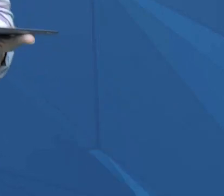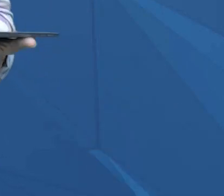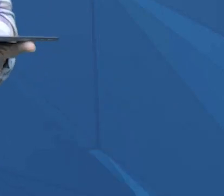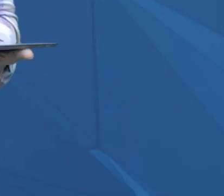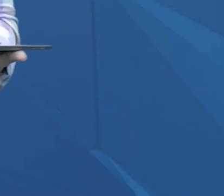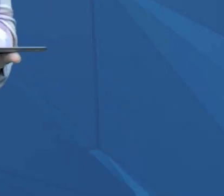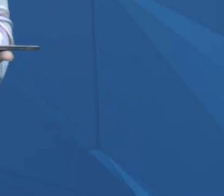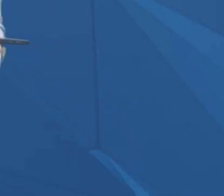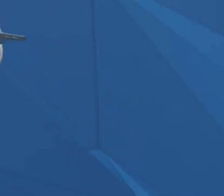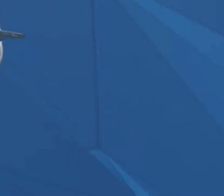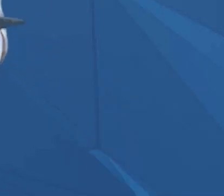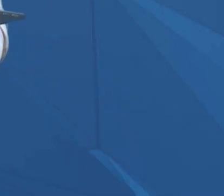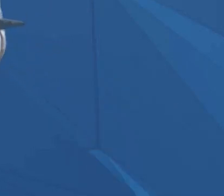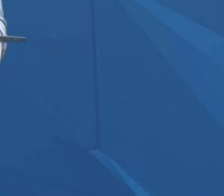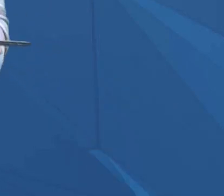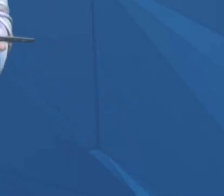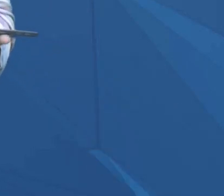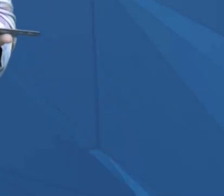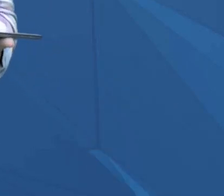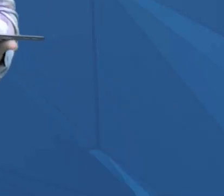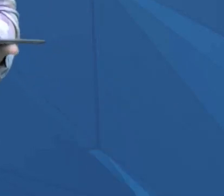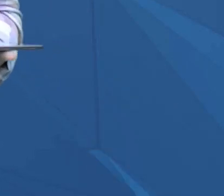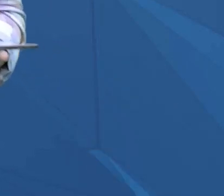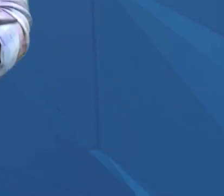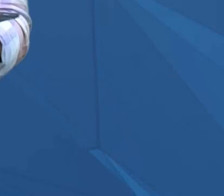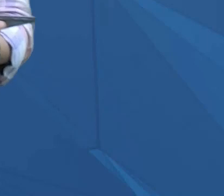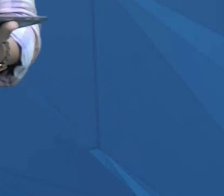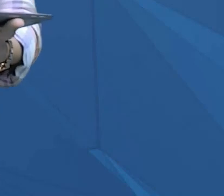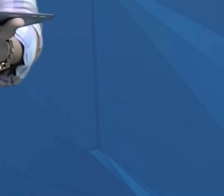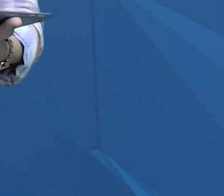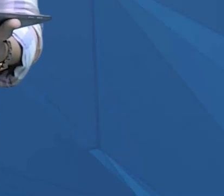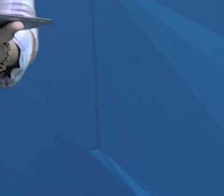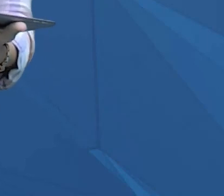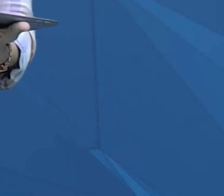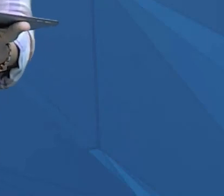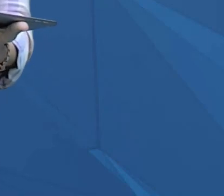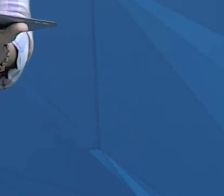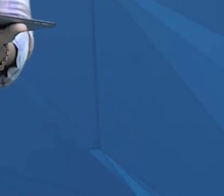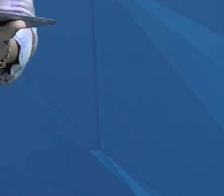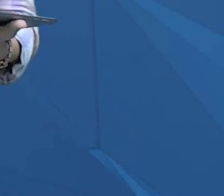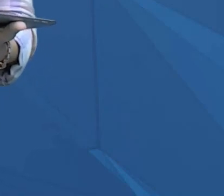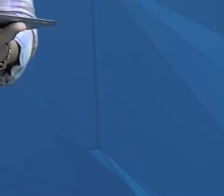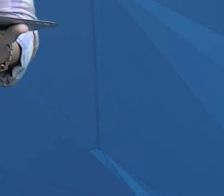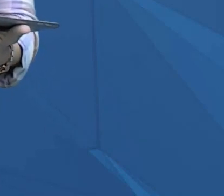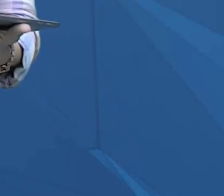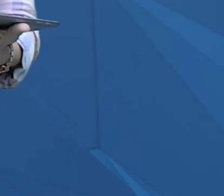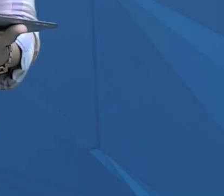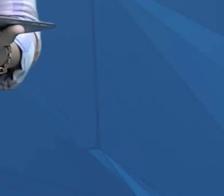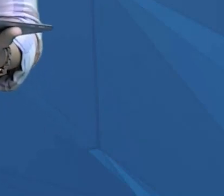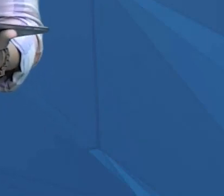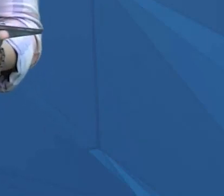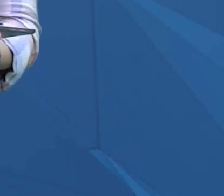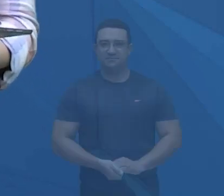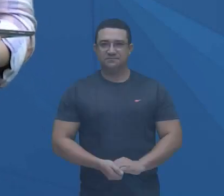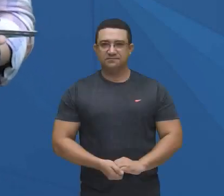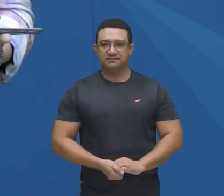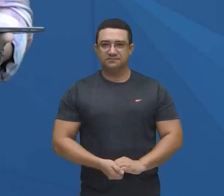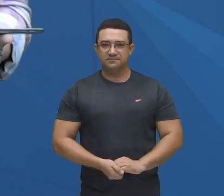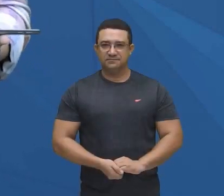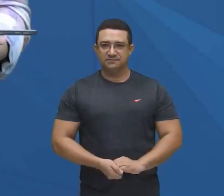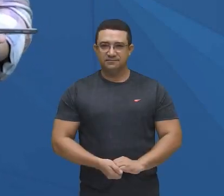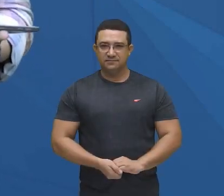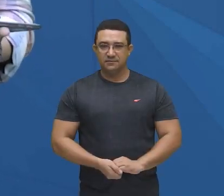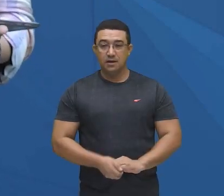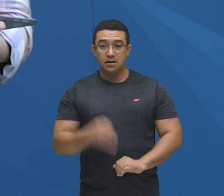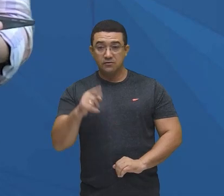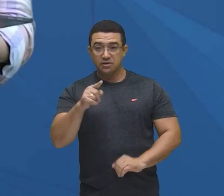1, 2, 3, 4, 5, 6. Então, gente, pela fé, não usem mais essa senha, tá bom? Quando vocês fizerem algum